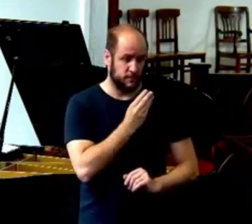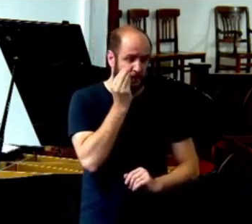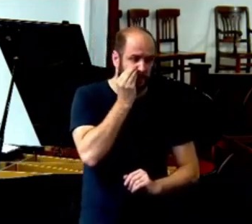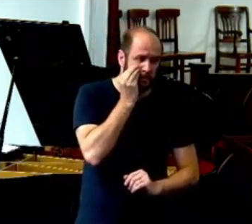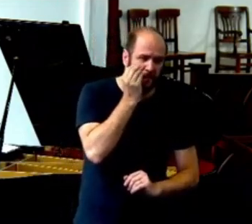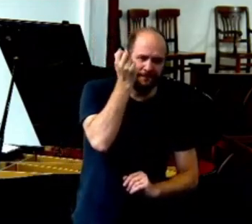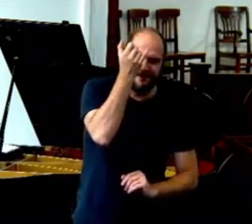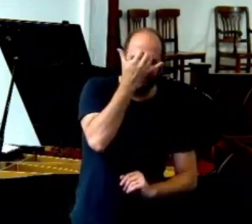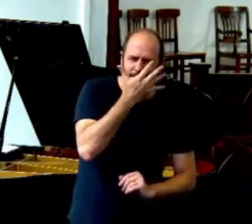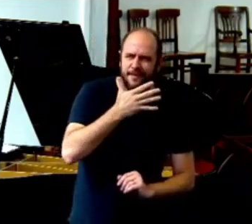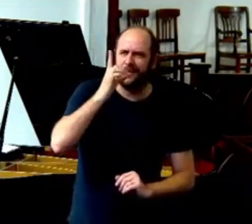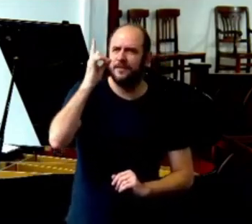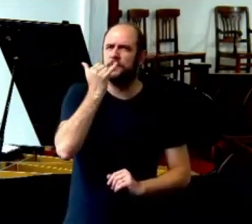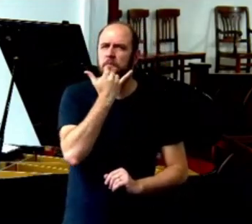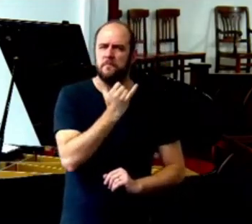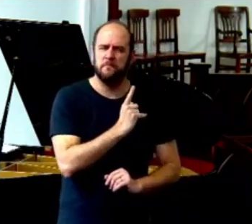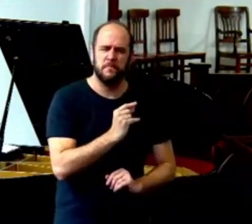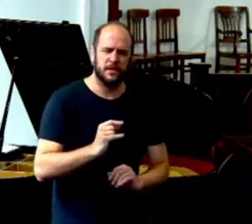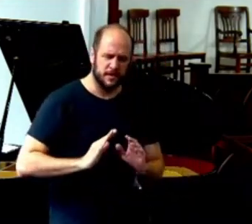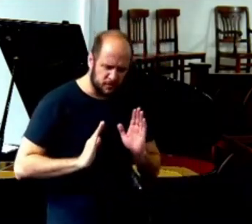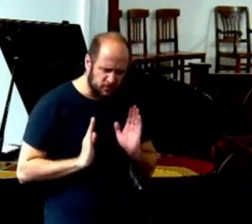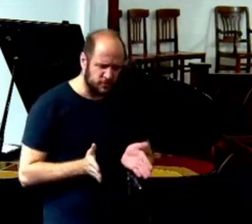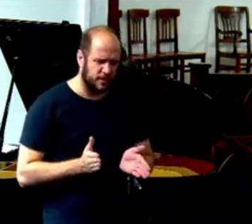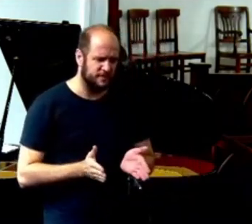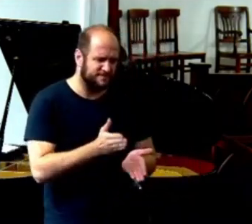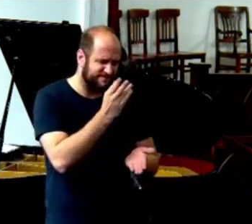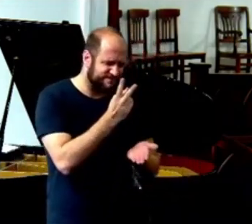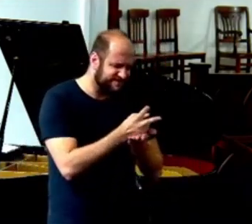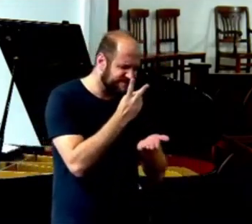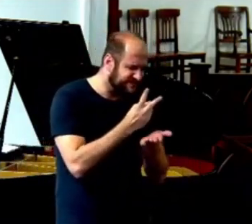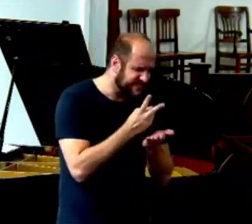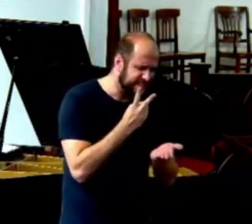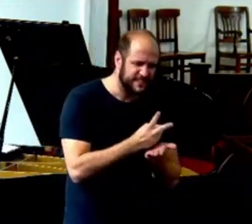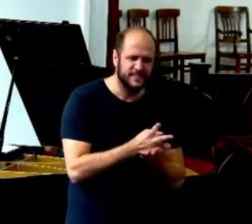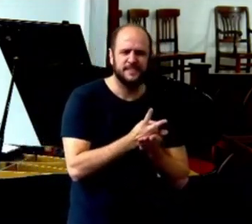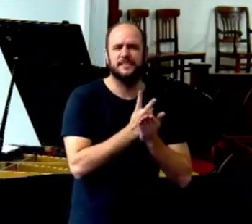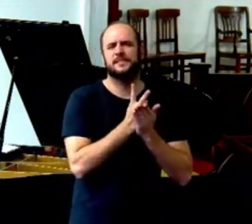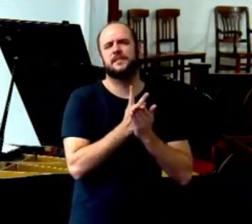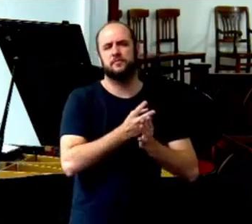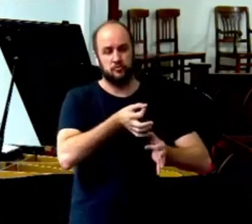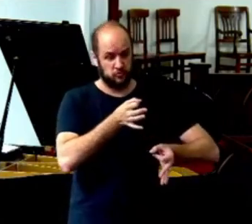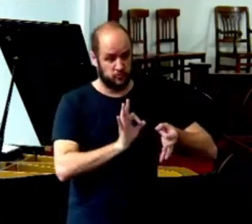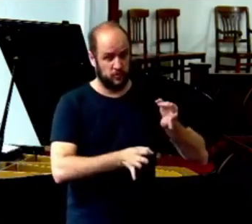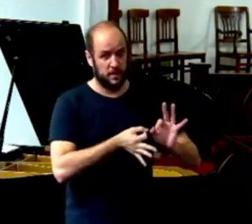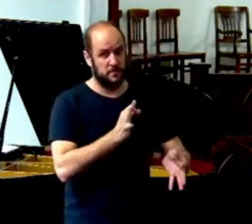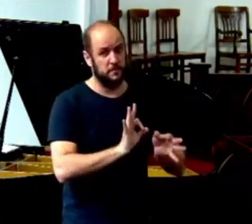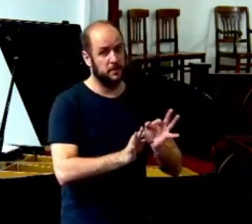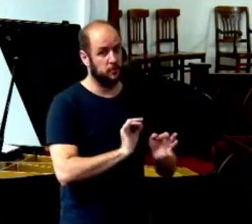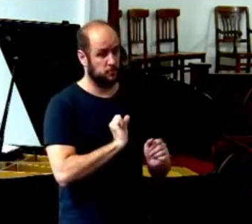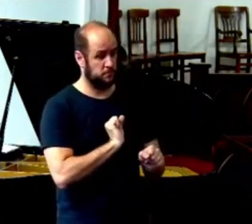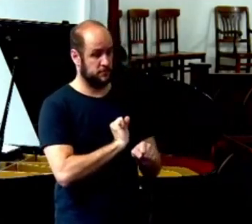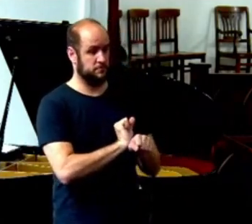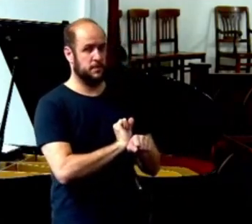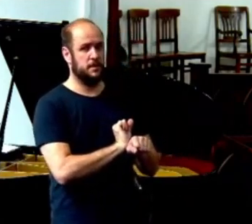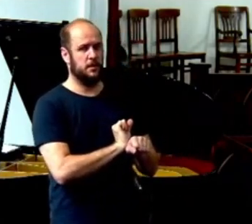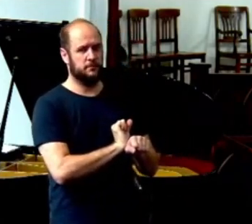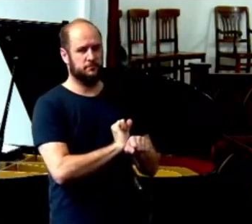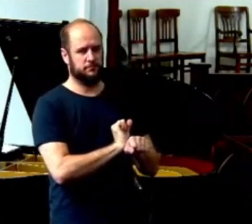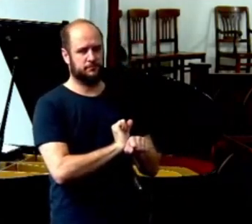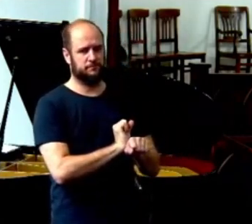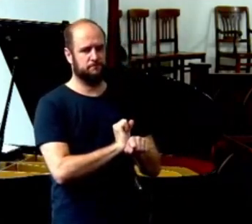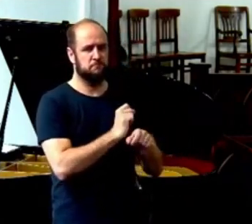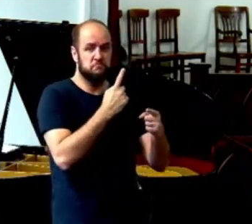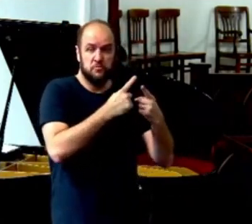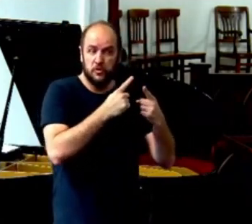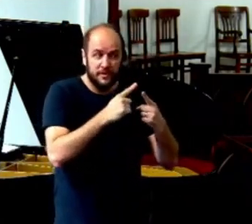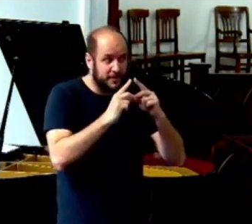da graça e do perdão de Deus sempre será contido em seus julgamentos sobre os outros.